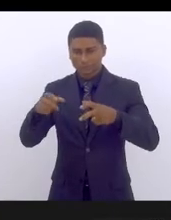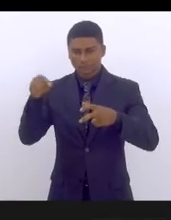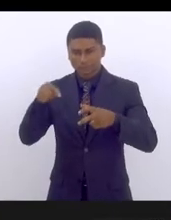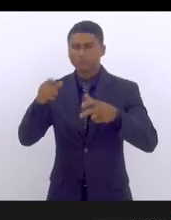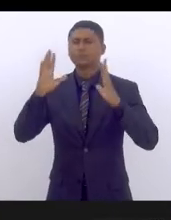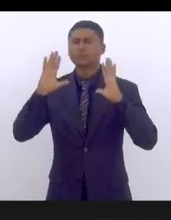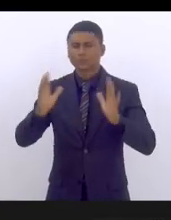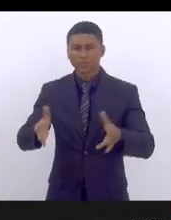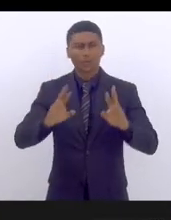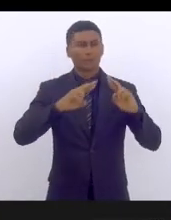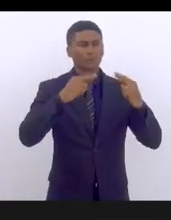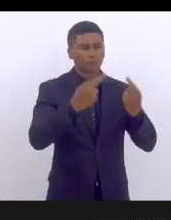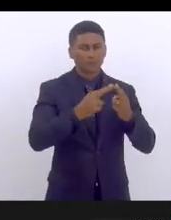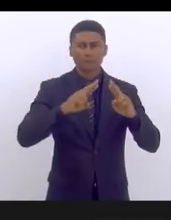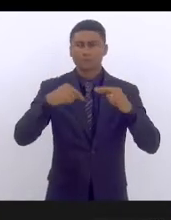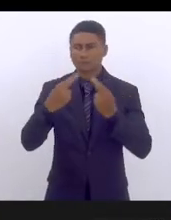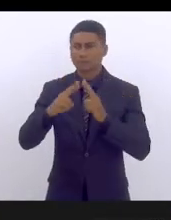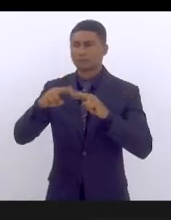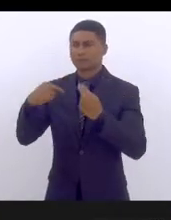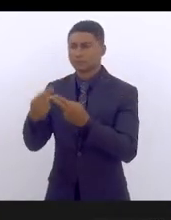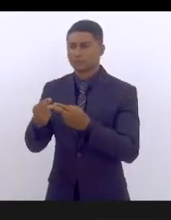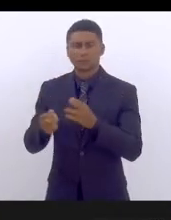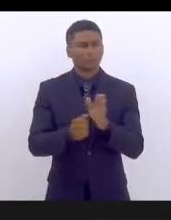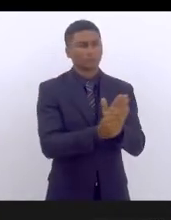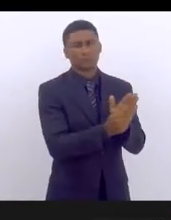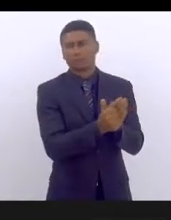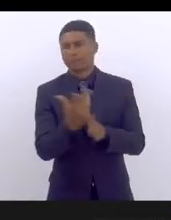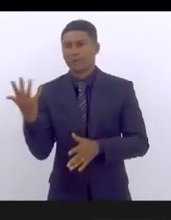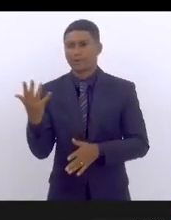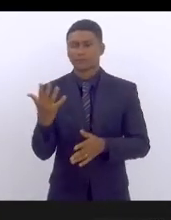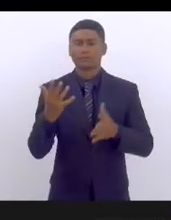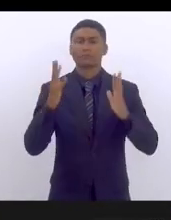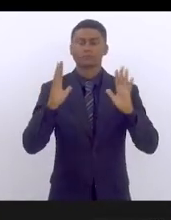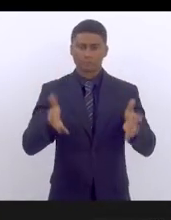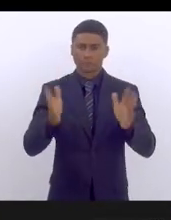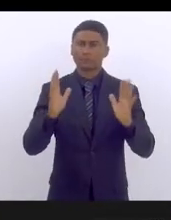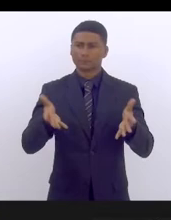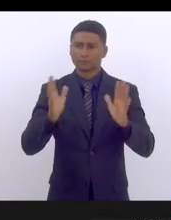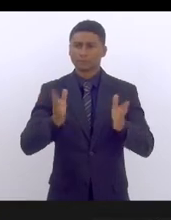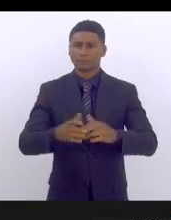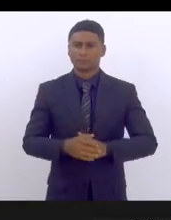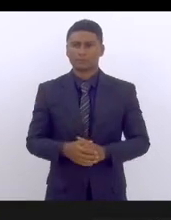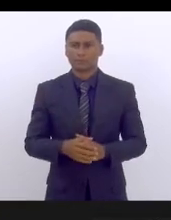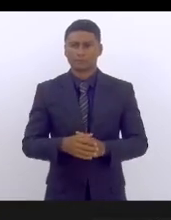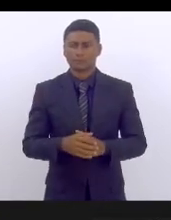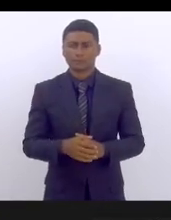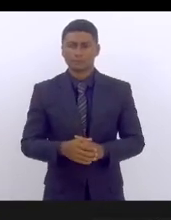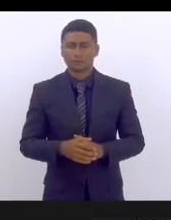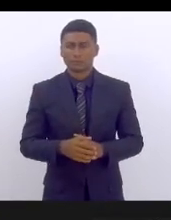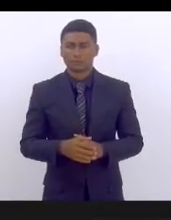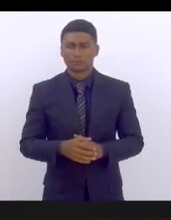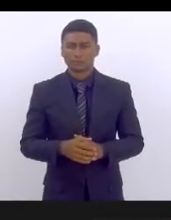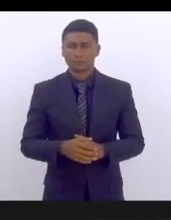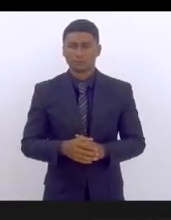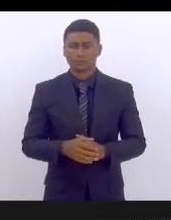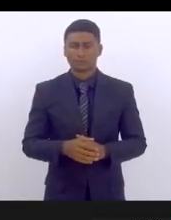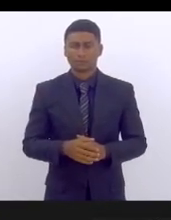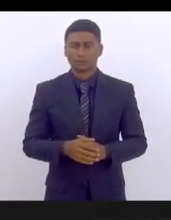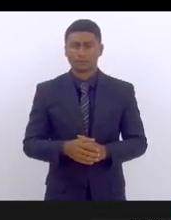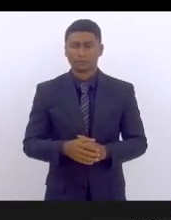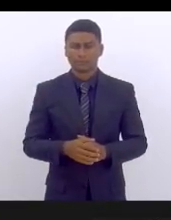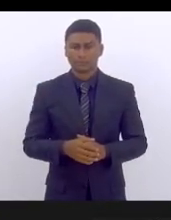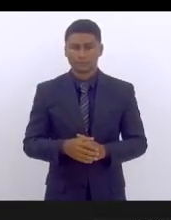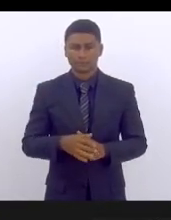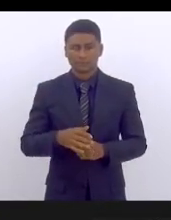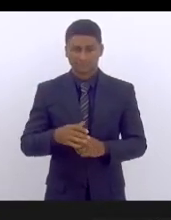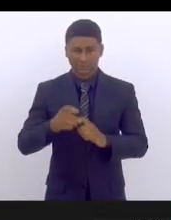várias audiências públicas, Jesus, sobre a questão da alienação parental. Não é fácil